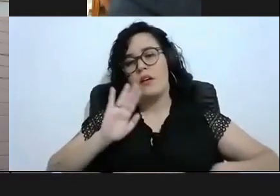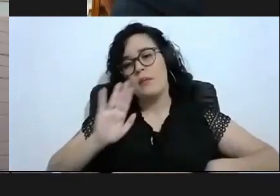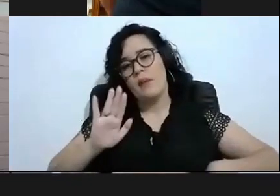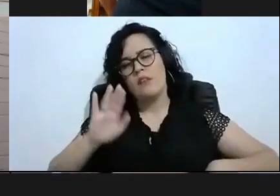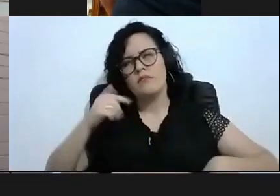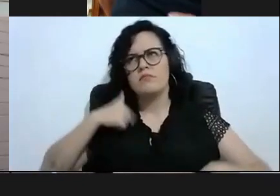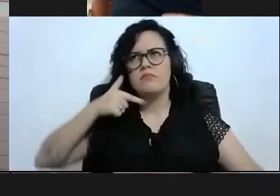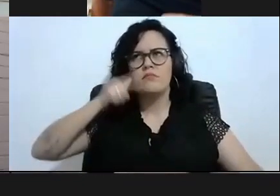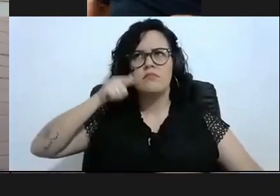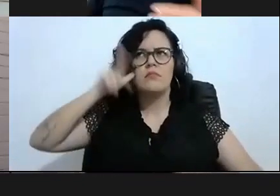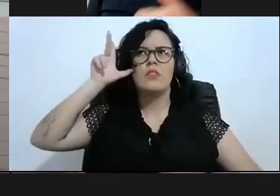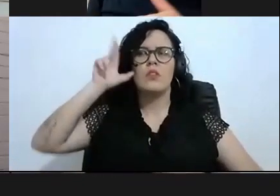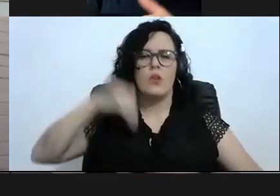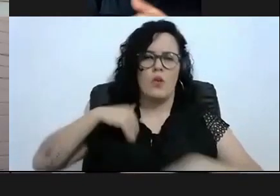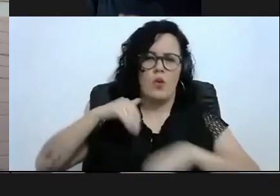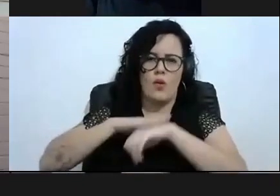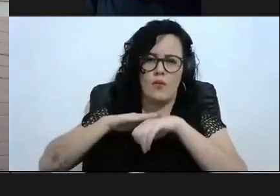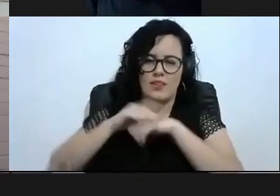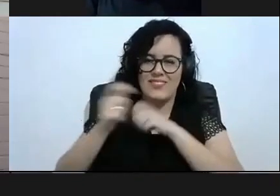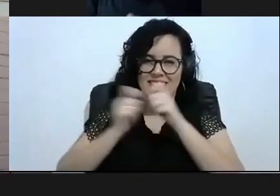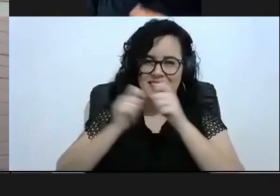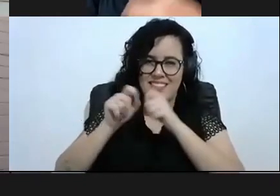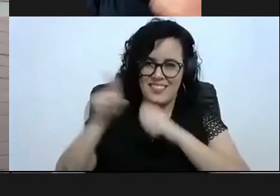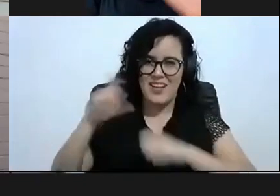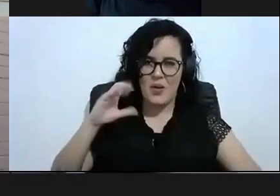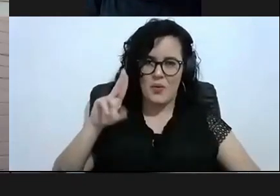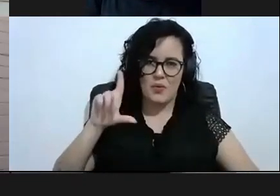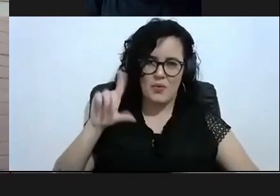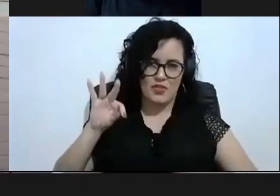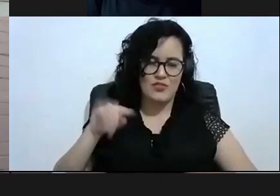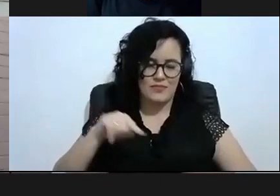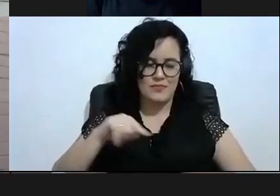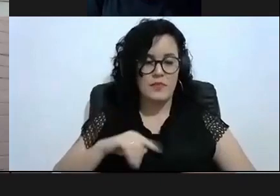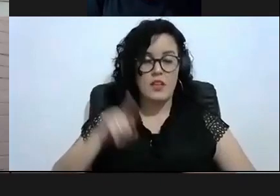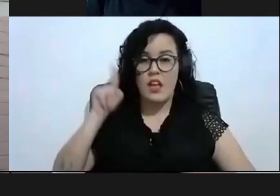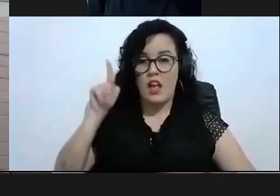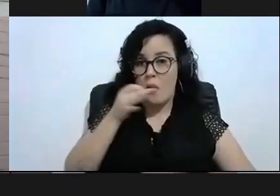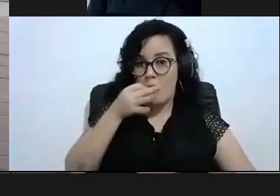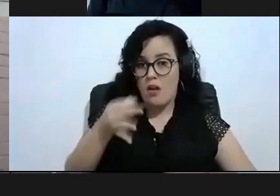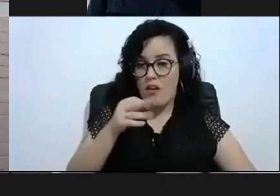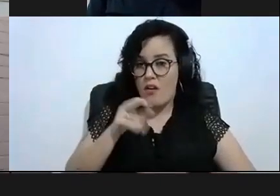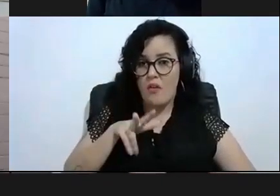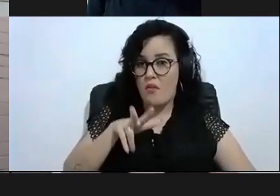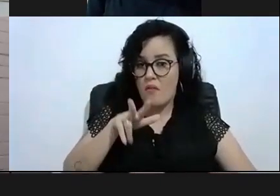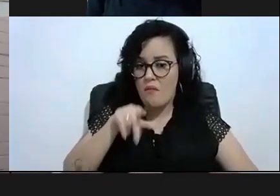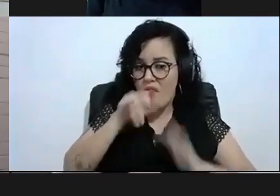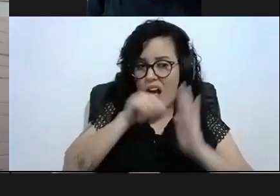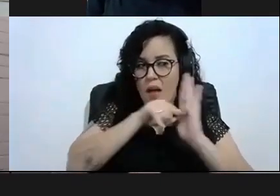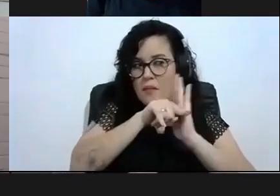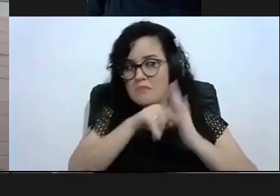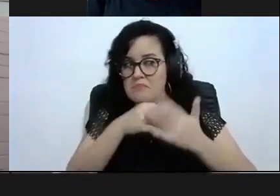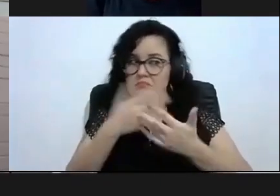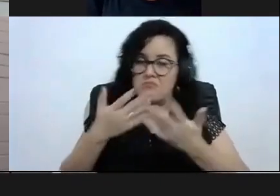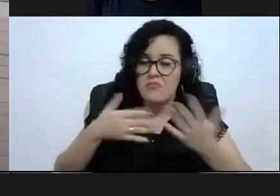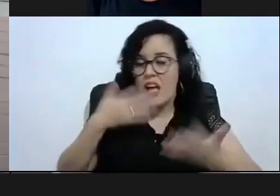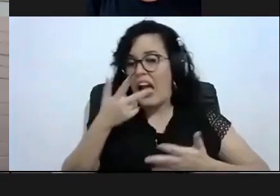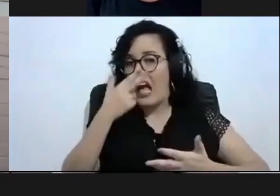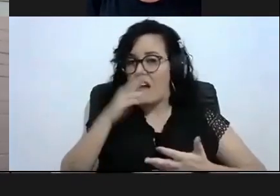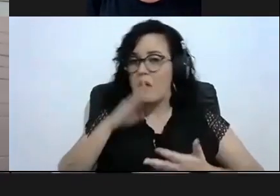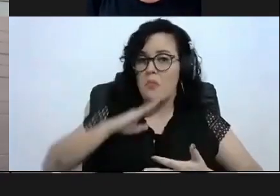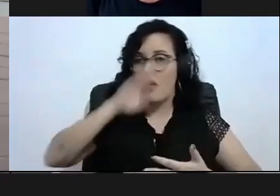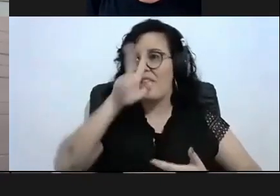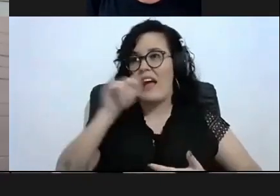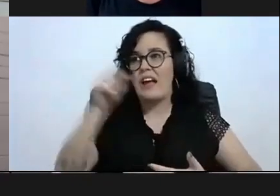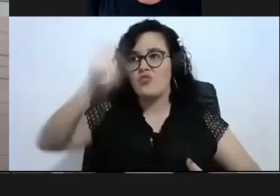anteontem para uma entrevista que ele deu para a CULT. E ele acha que, segundo pesquisas e tal, está com dificuldade